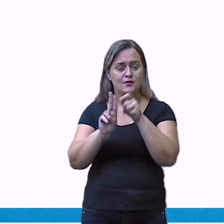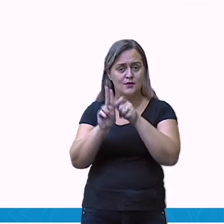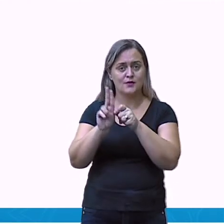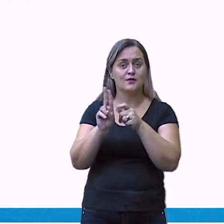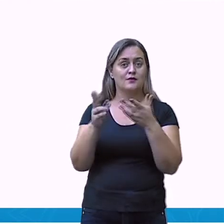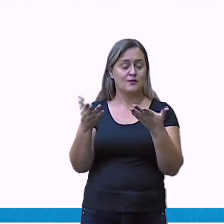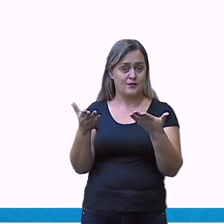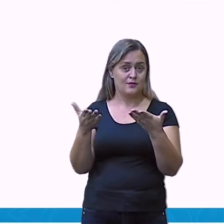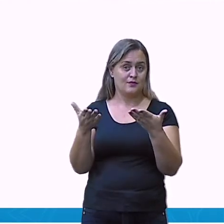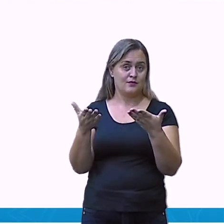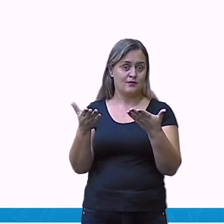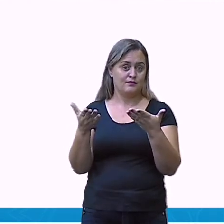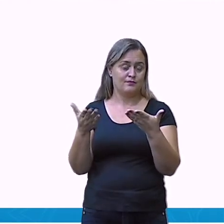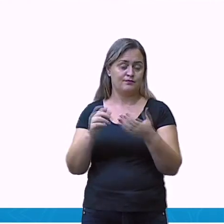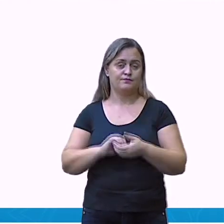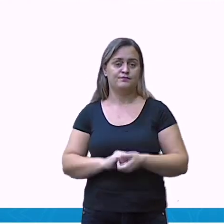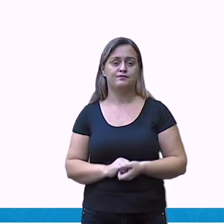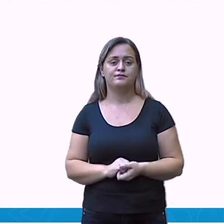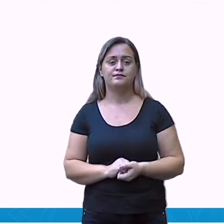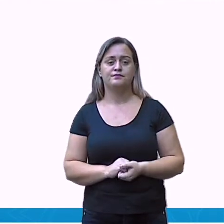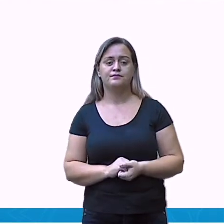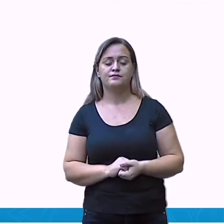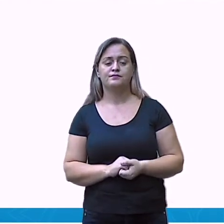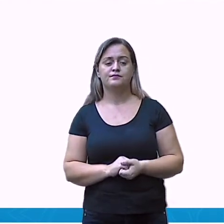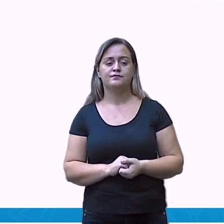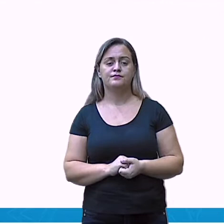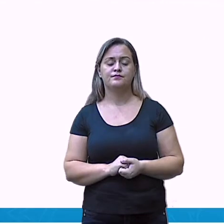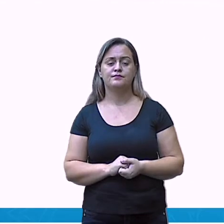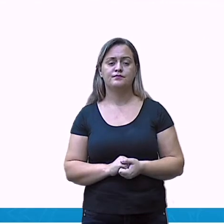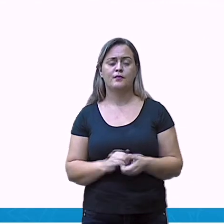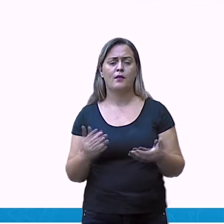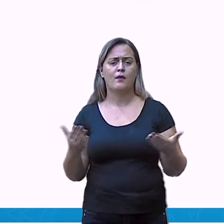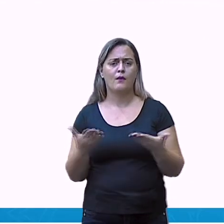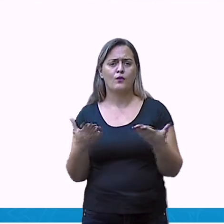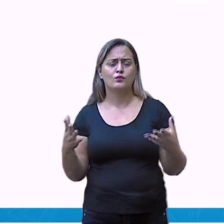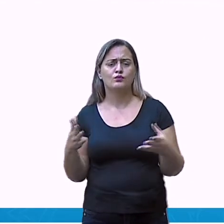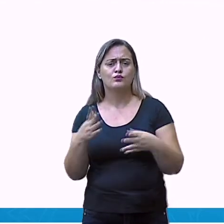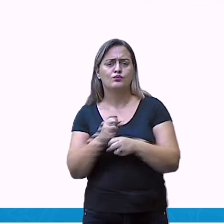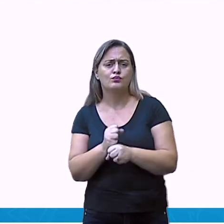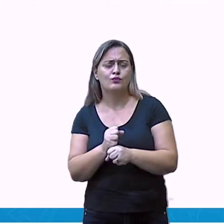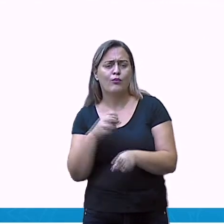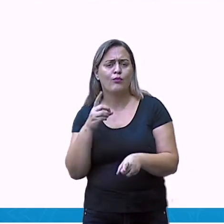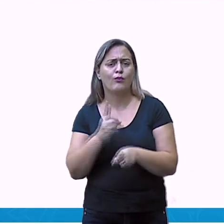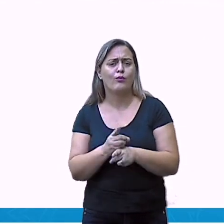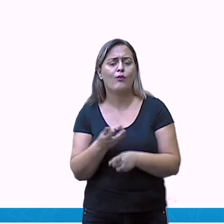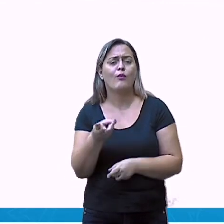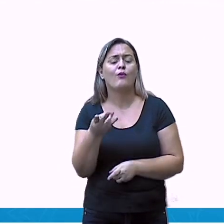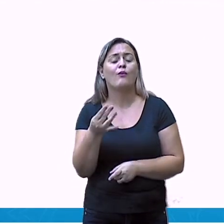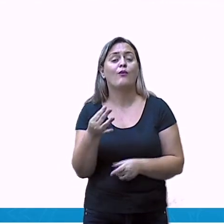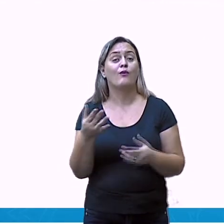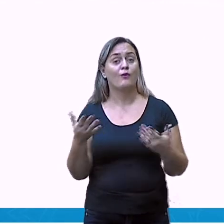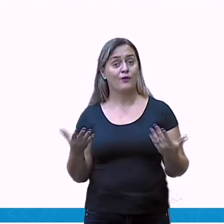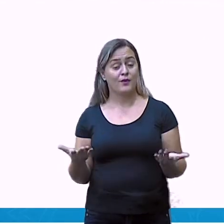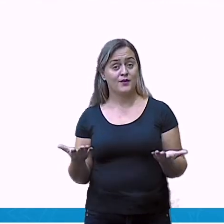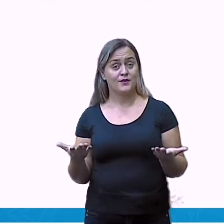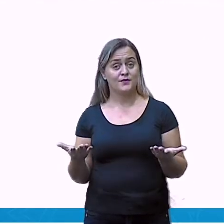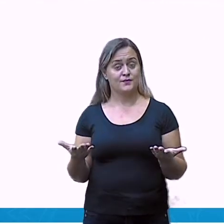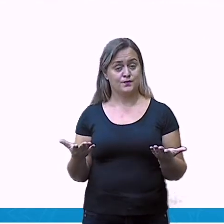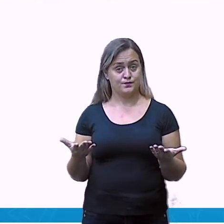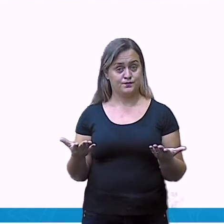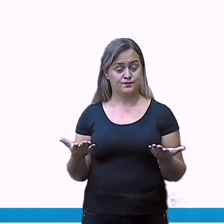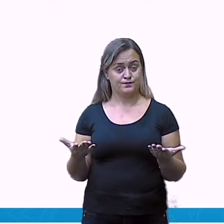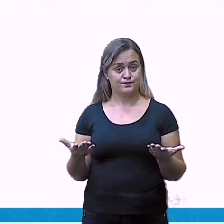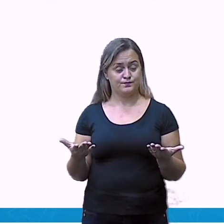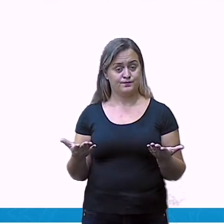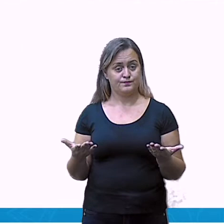resultado de 32. Ou seja, eu não preciso elevar mais nenhum número, pois não tem mais nada a ser somado,